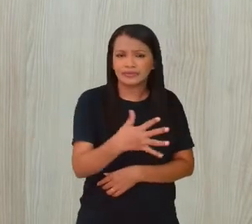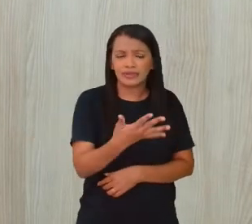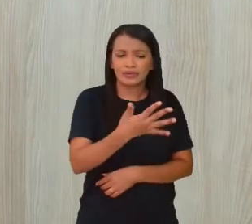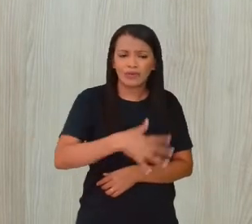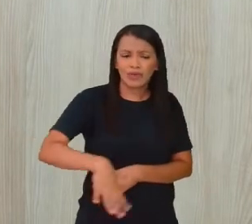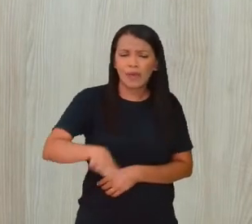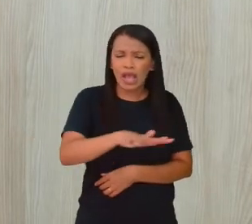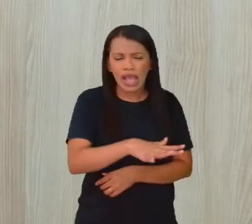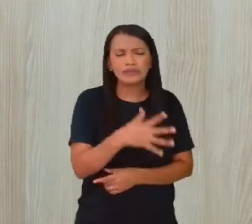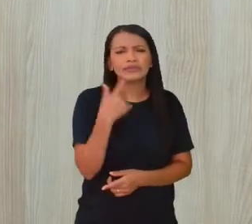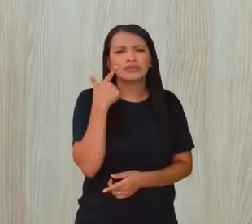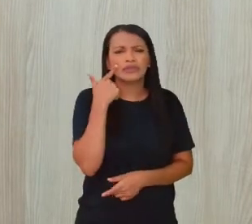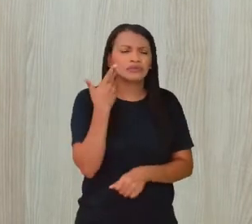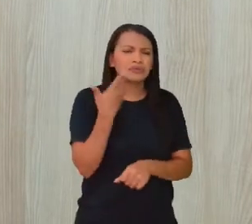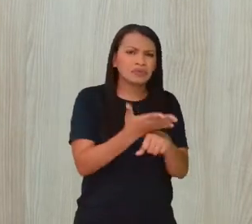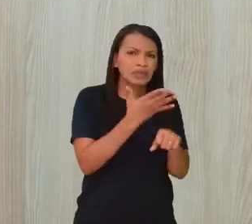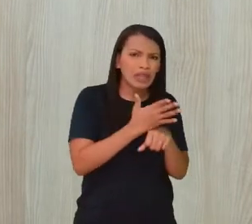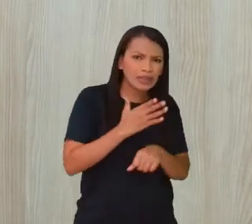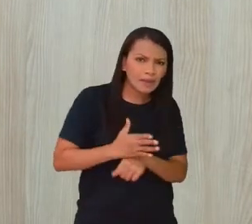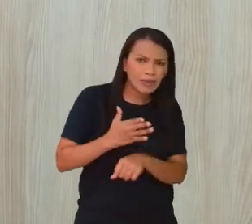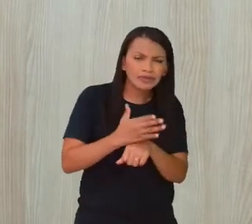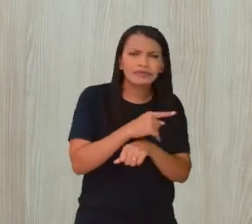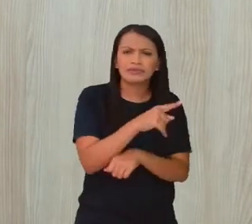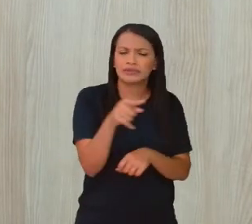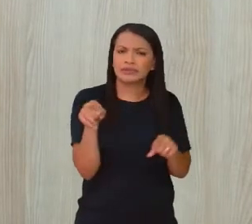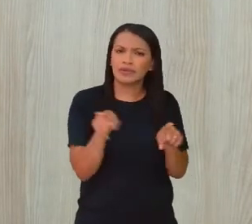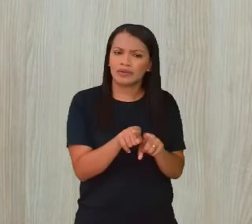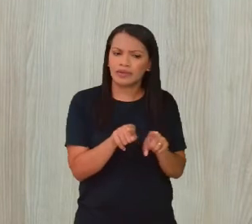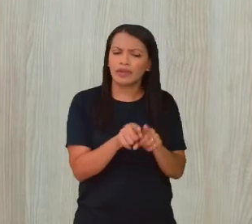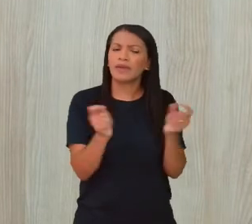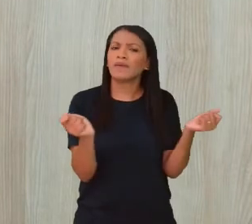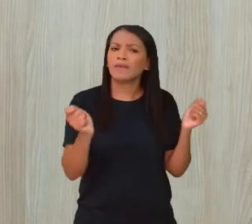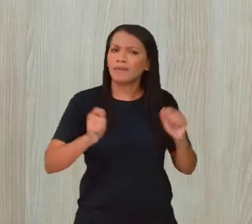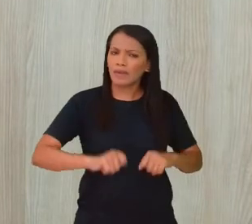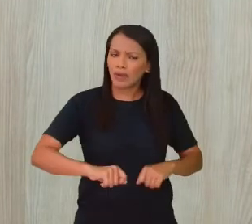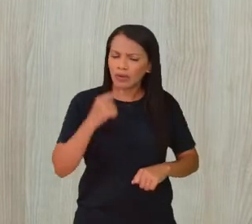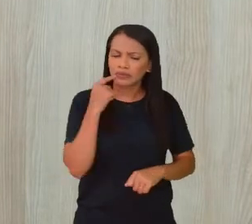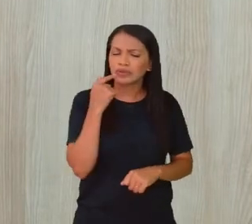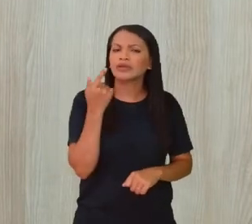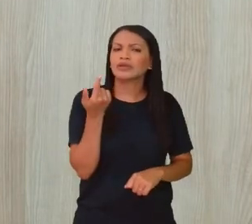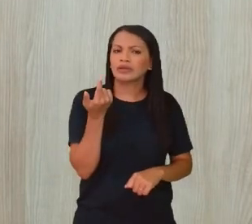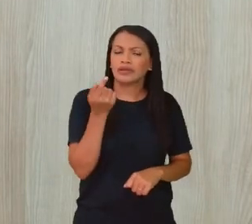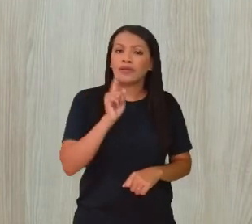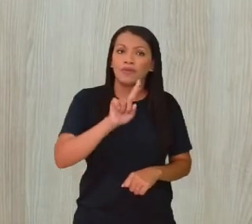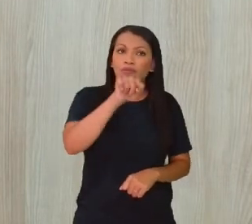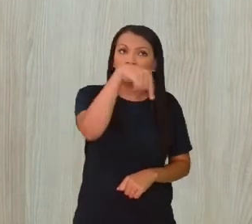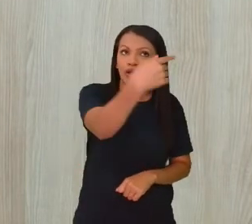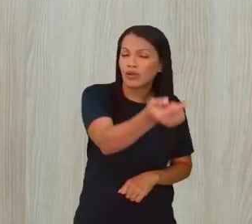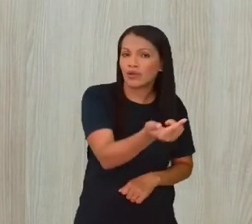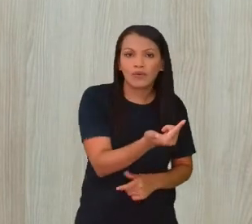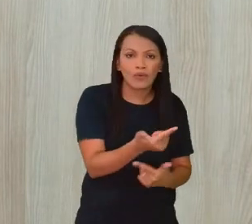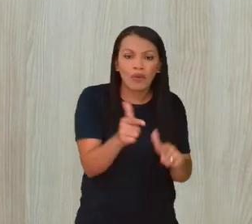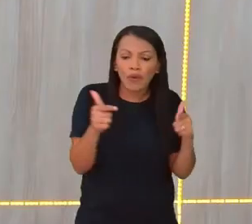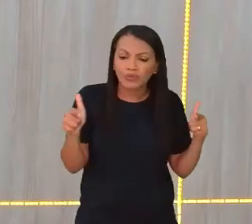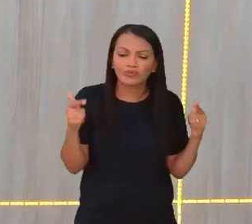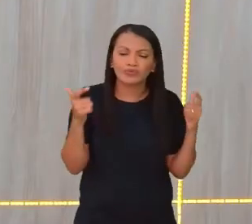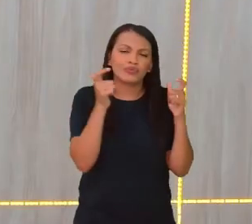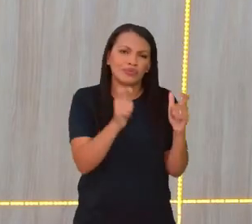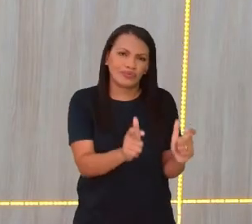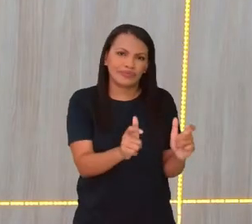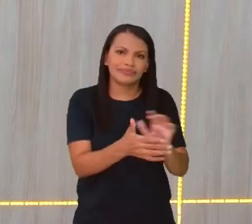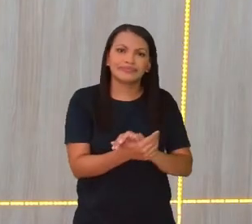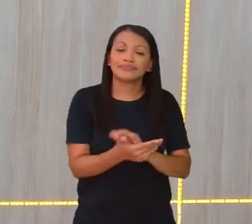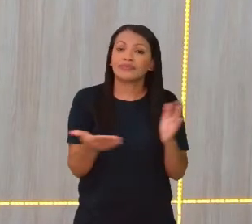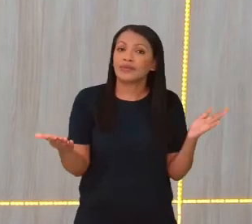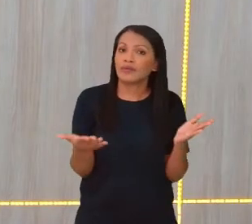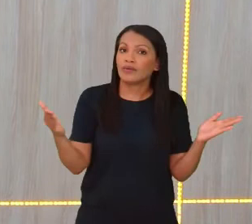de trabalho, né? É De treinamento. de treinamento, você também leva isso pra fora, né? Não joga nada no chão, hein, gente? Com certeza. E hoje em dia, e aí por isso que eu